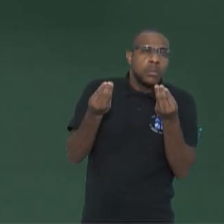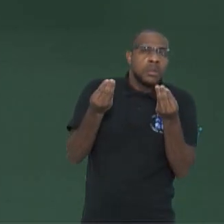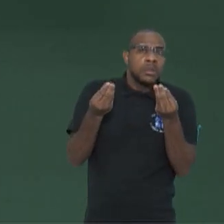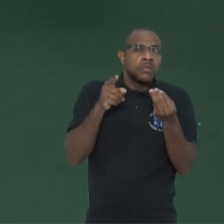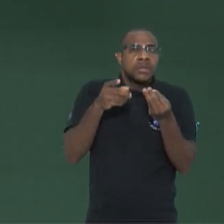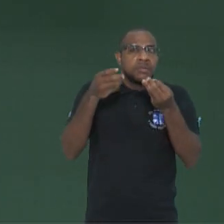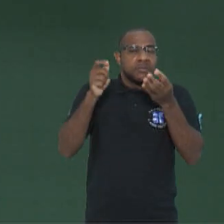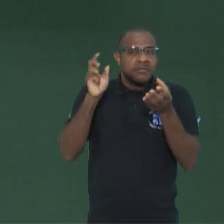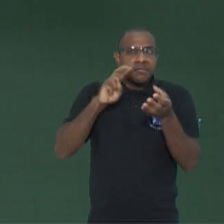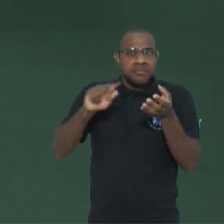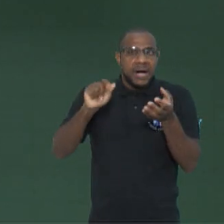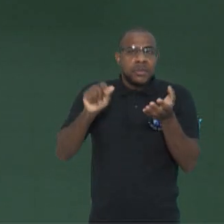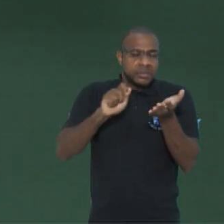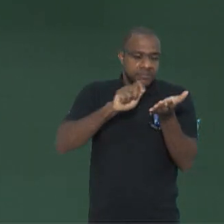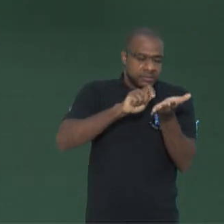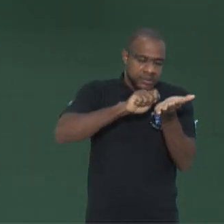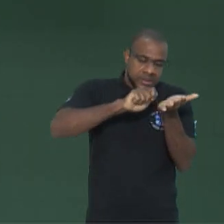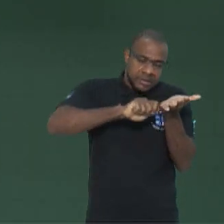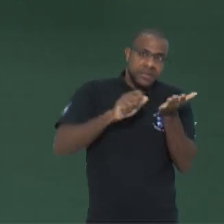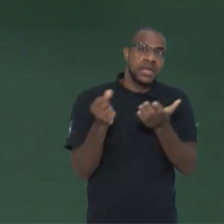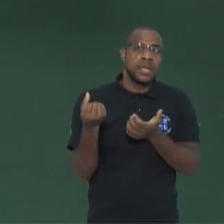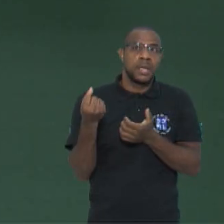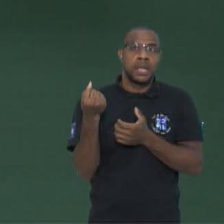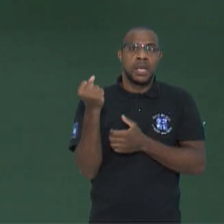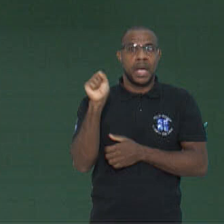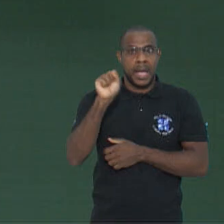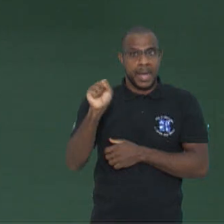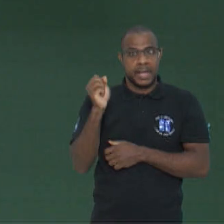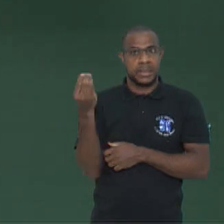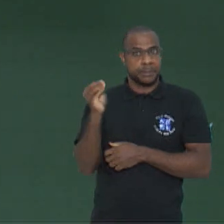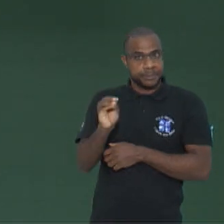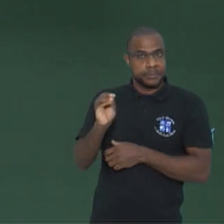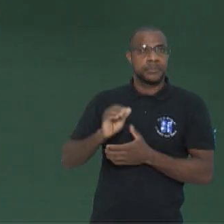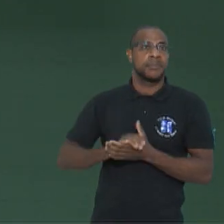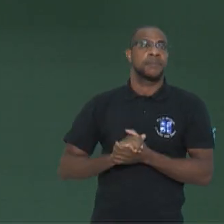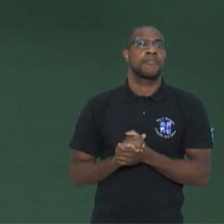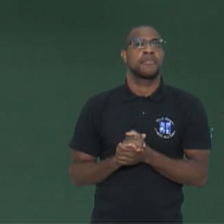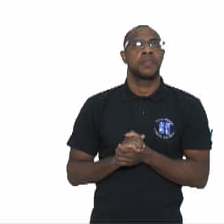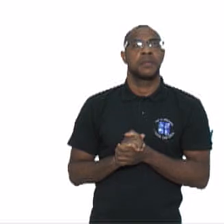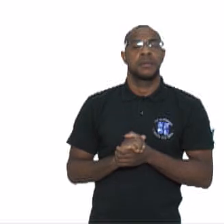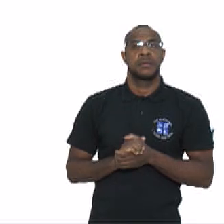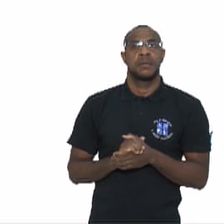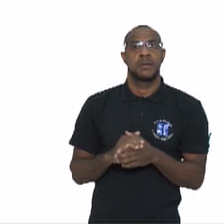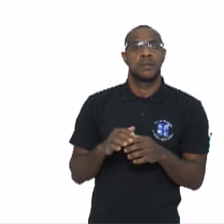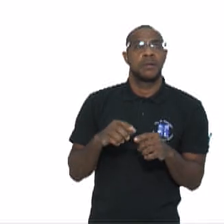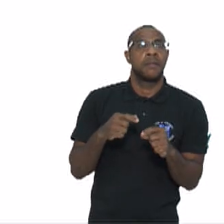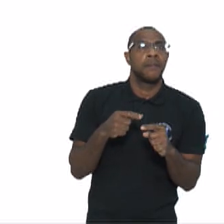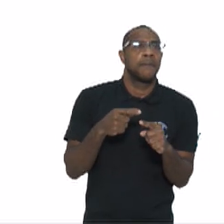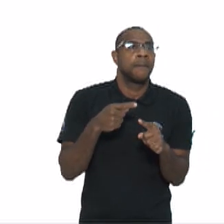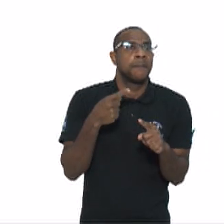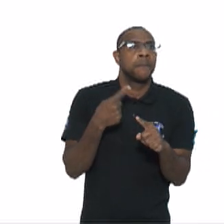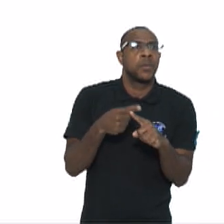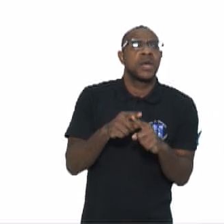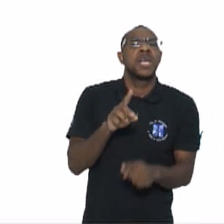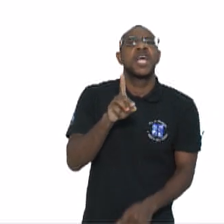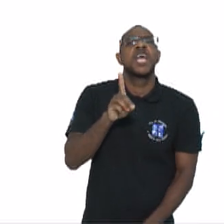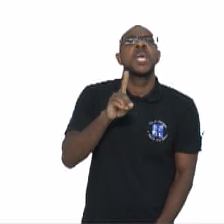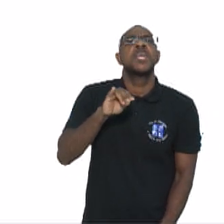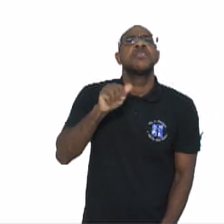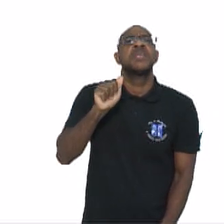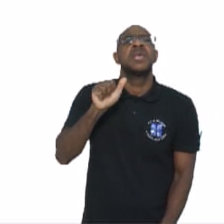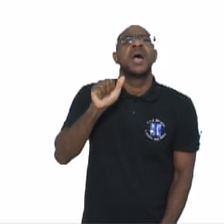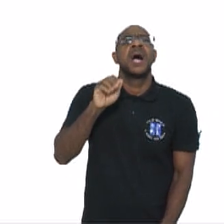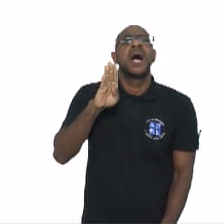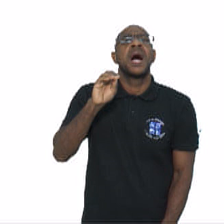vou escrever com S, beleza? Vamos lá. Por que diabos eu tenho que fazer esse